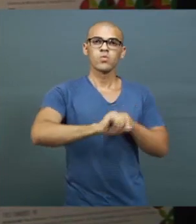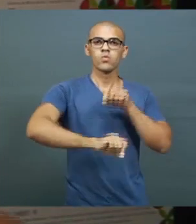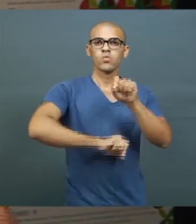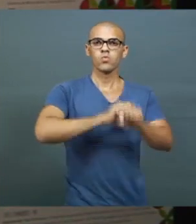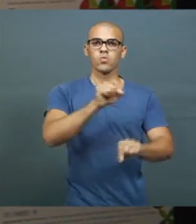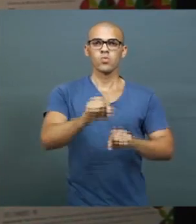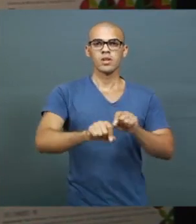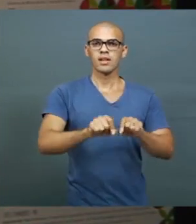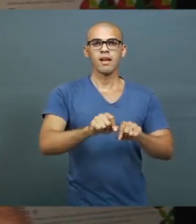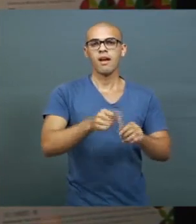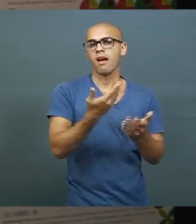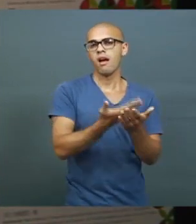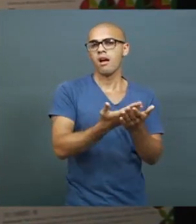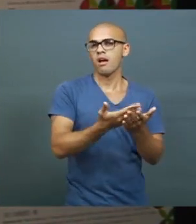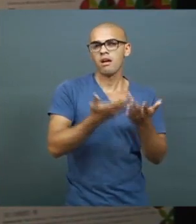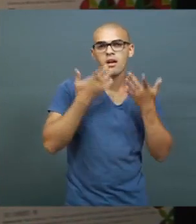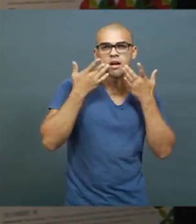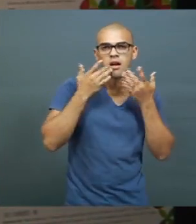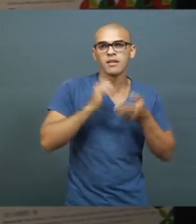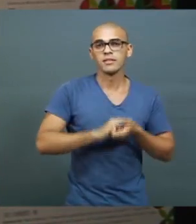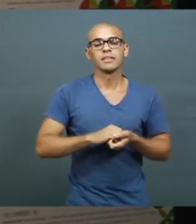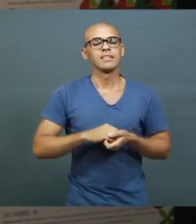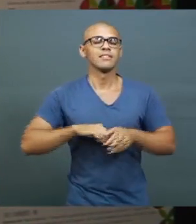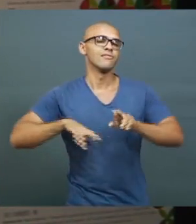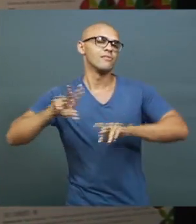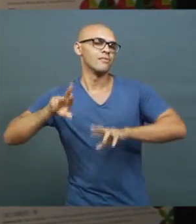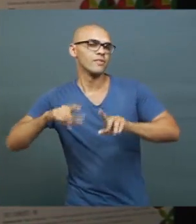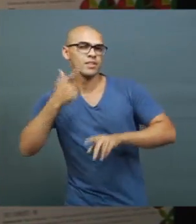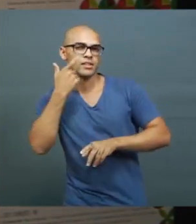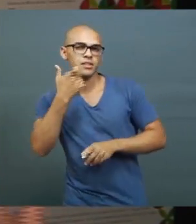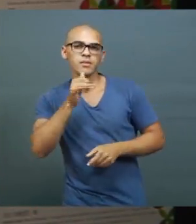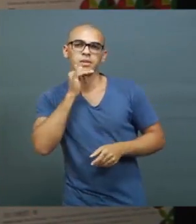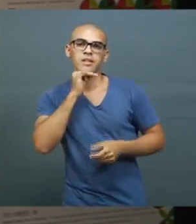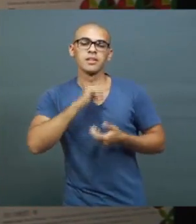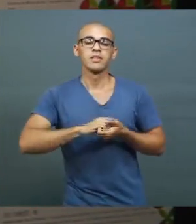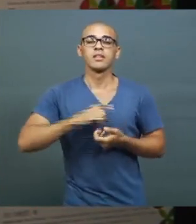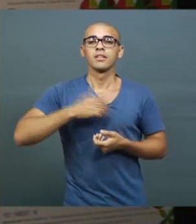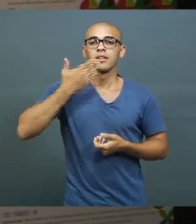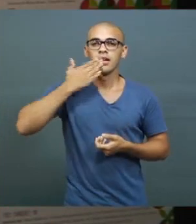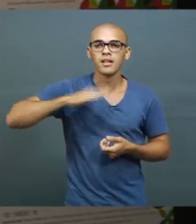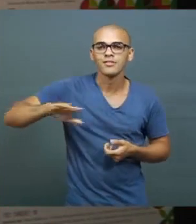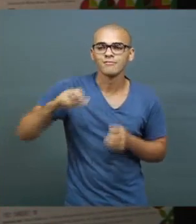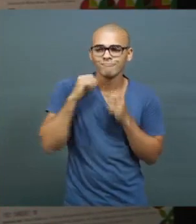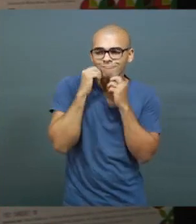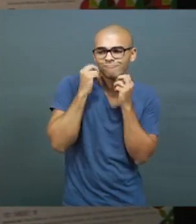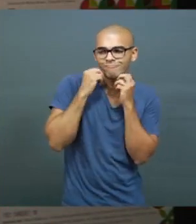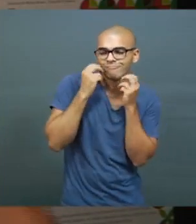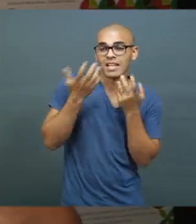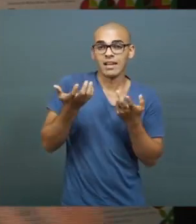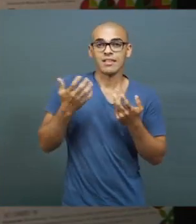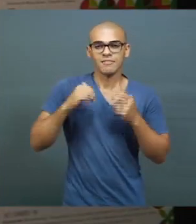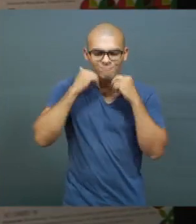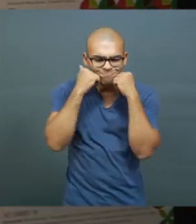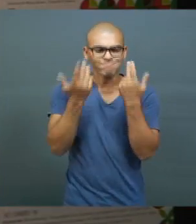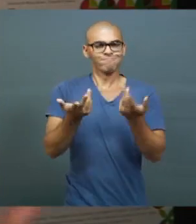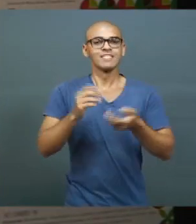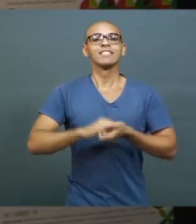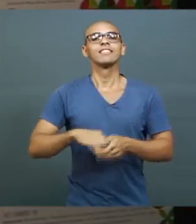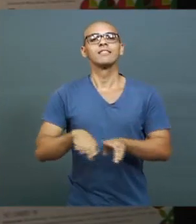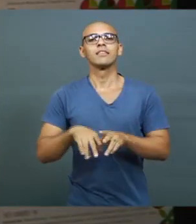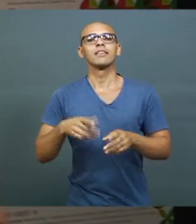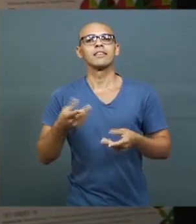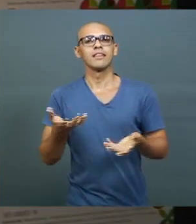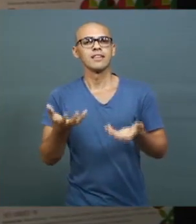interesse. A gente tem muita procura de adulto que às vezes é muito tímido, quer trabalhar desinibição, precisa falar em público, precisa melhorar